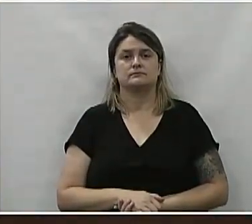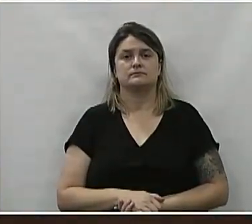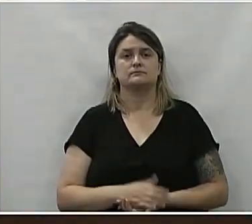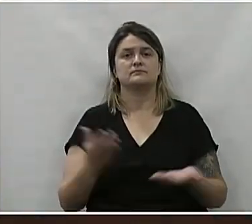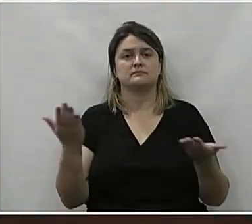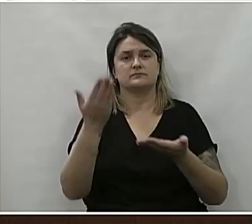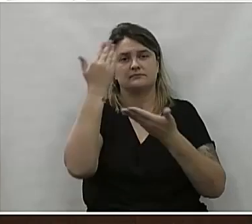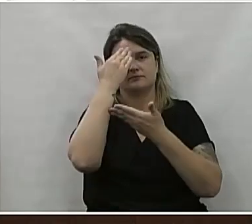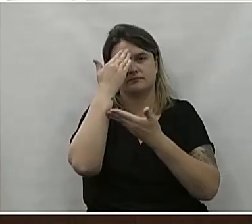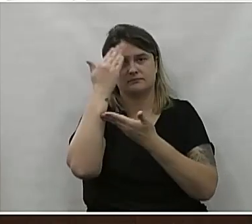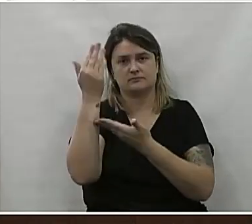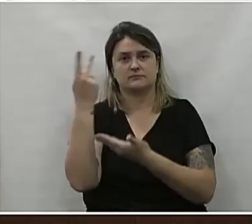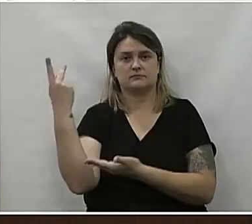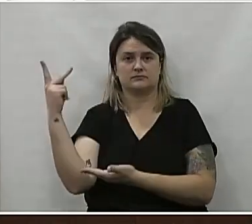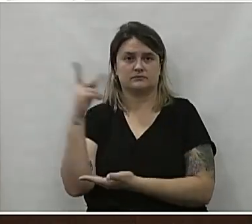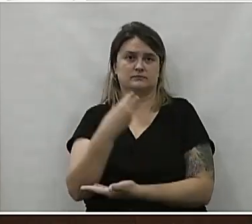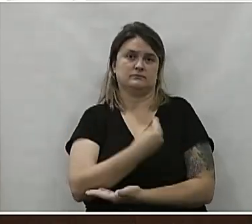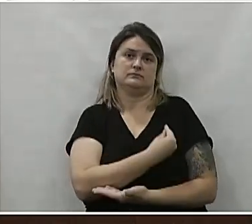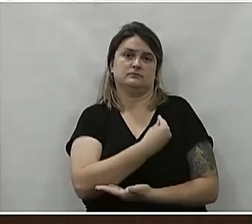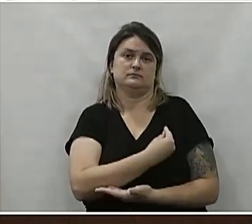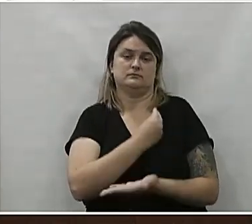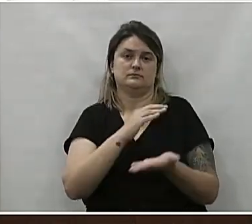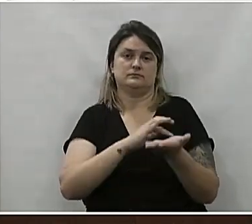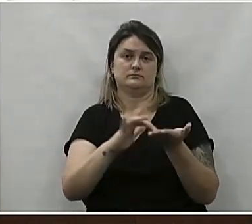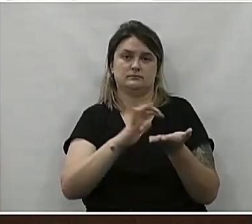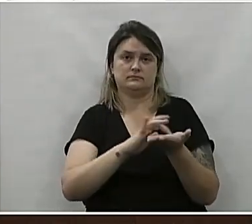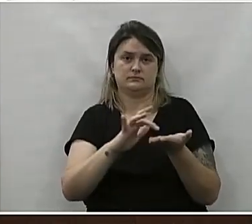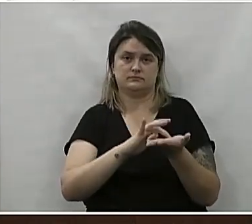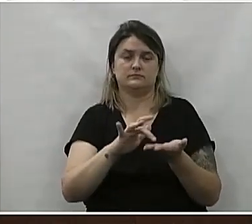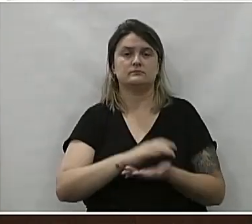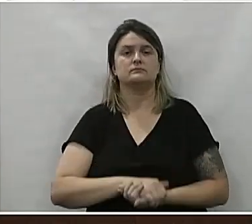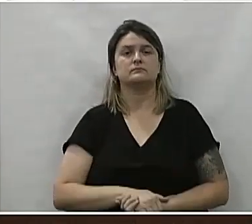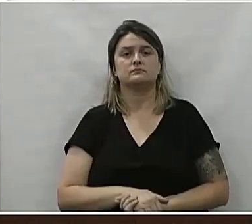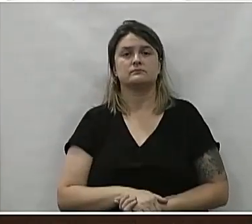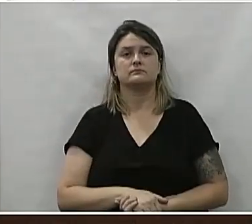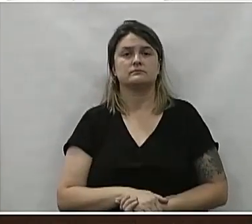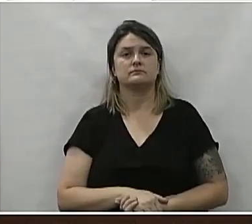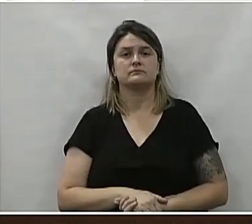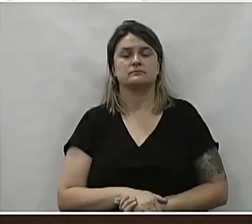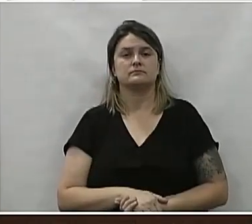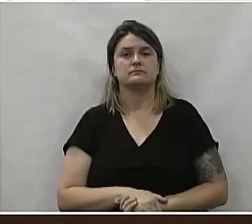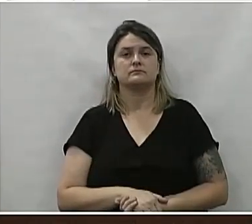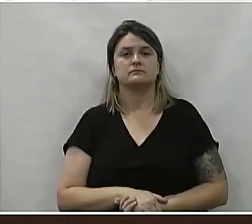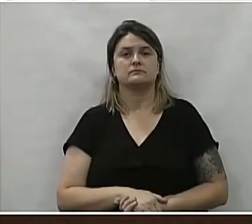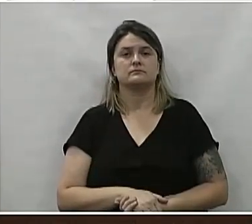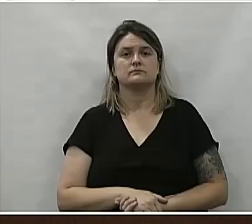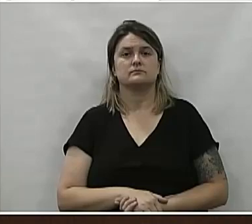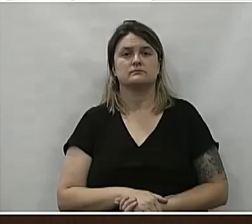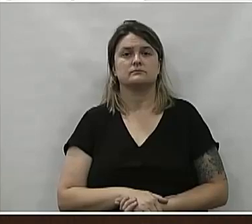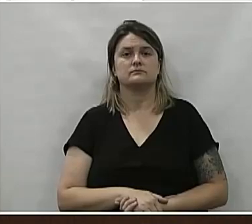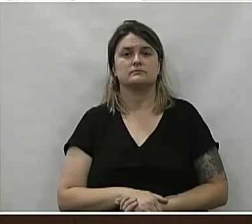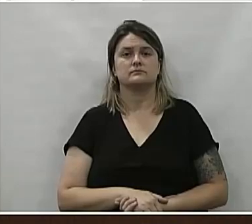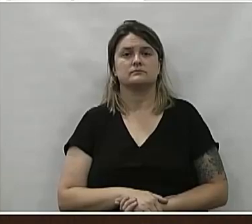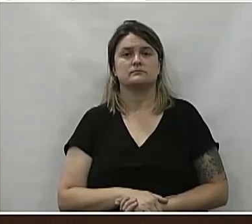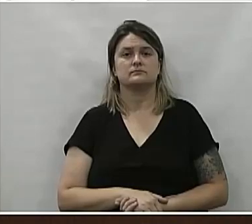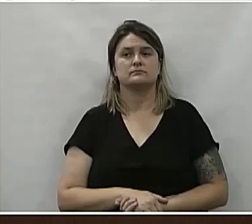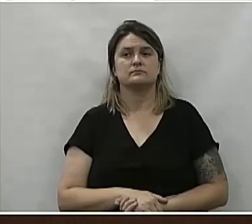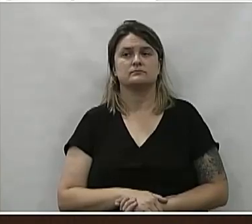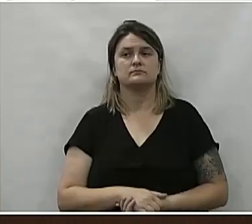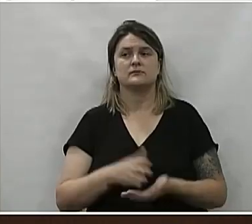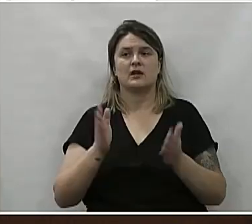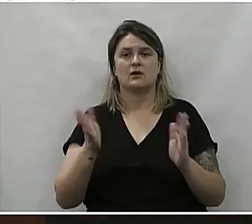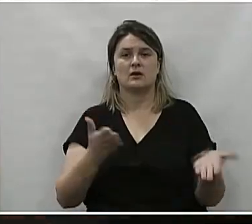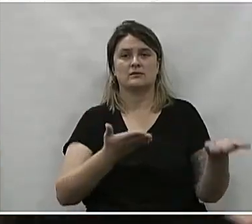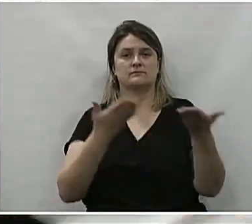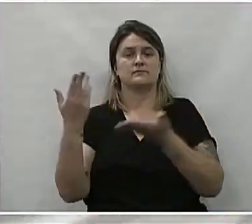Agradecemos A presença Do secretário E concedo A palavra Ao segundo Sargento